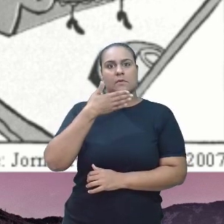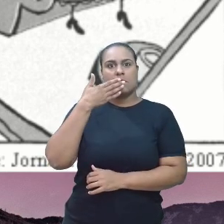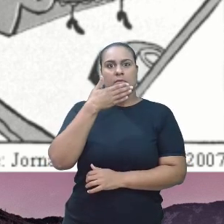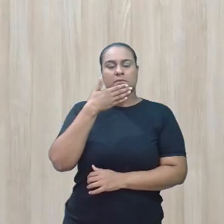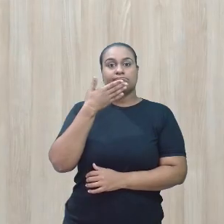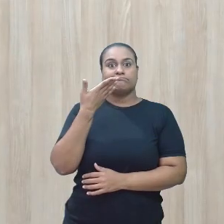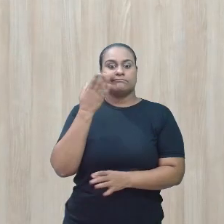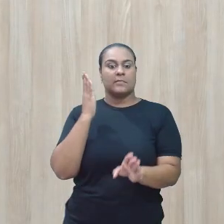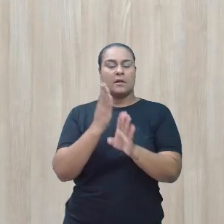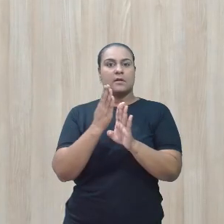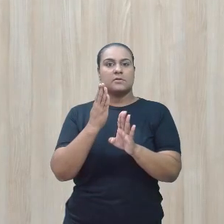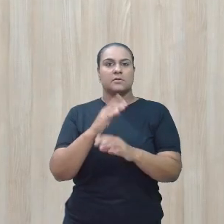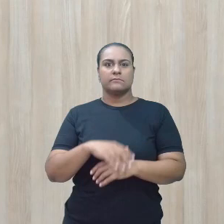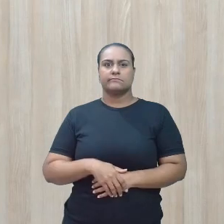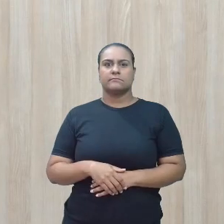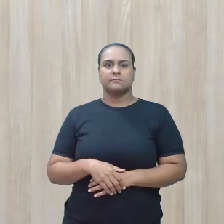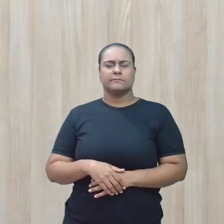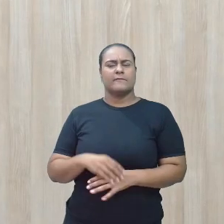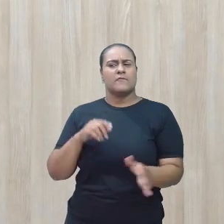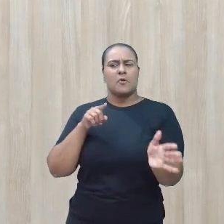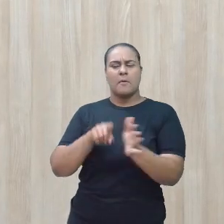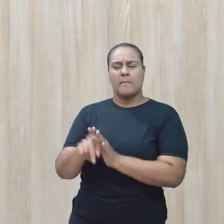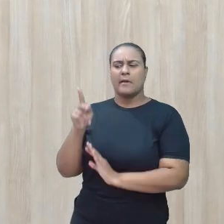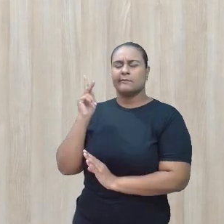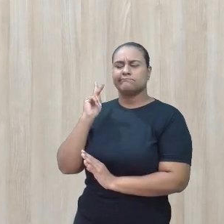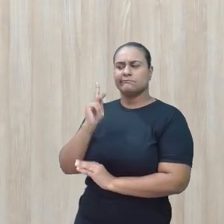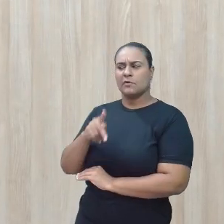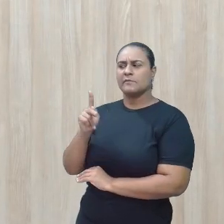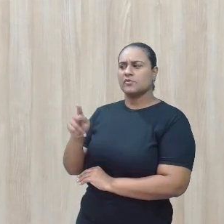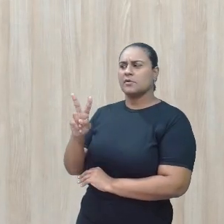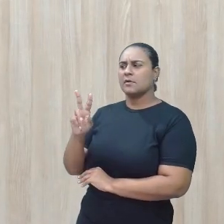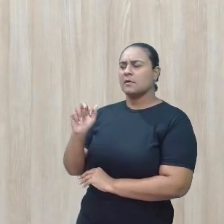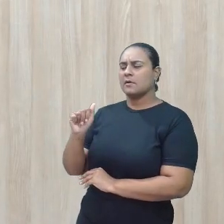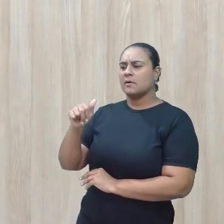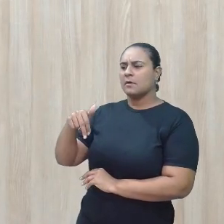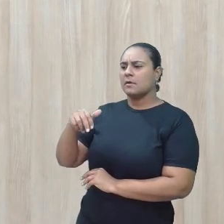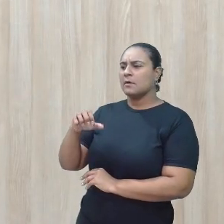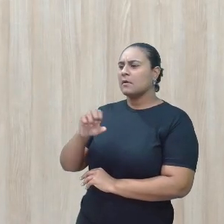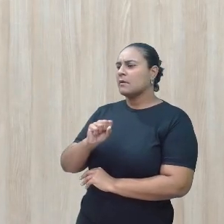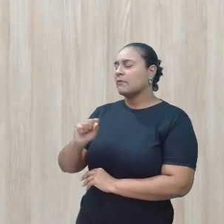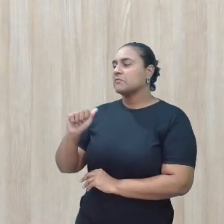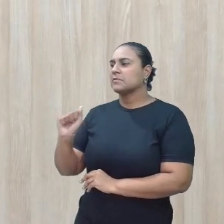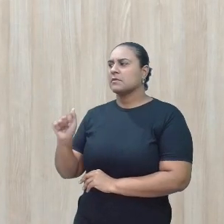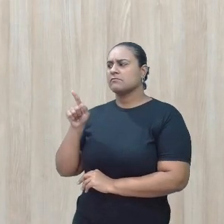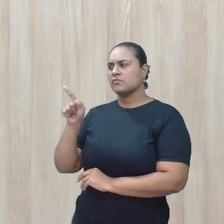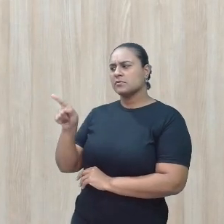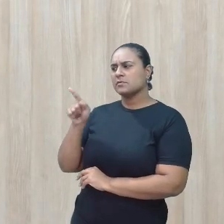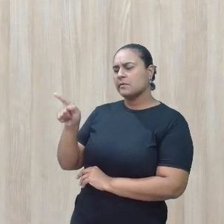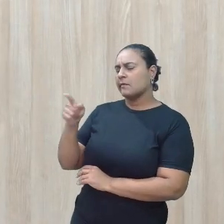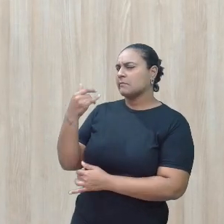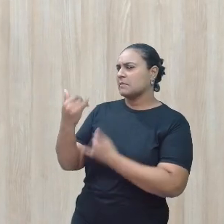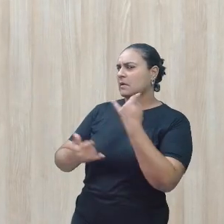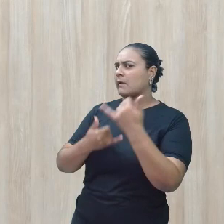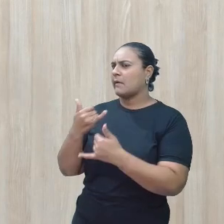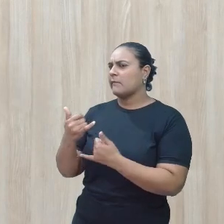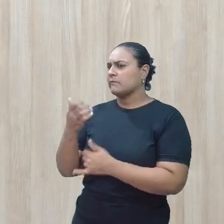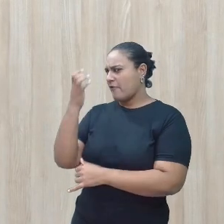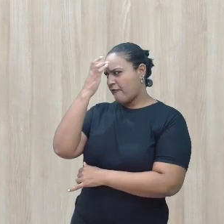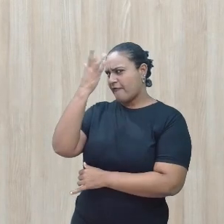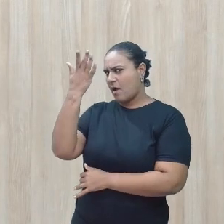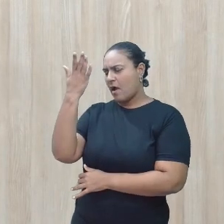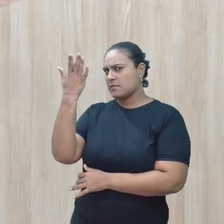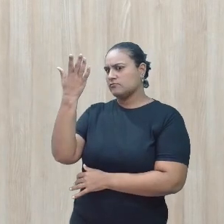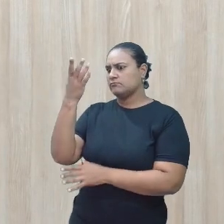Eu vou consultar de novo, Vanessa. Ô, Vanessa, na tua época que tu brincava, era fácil assim localizar onde os